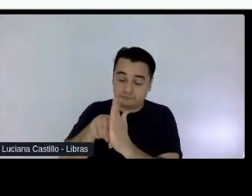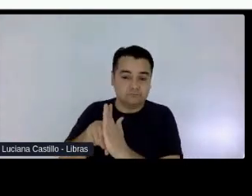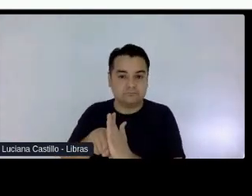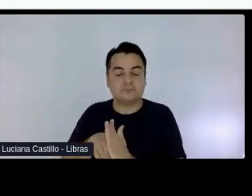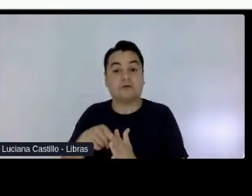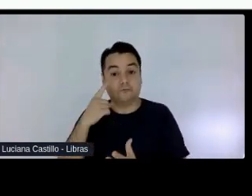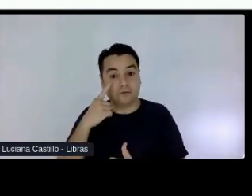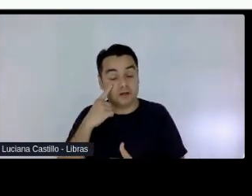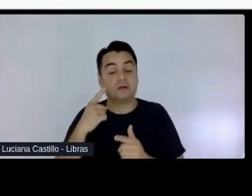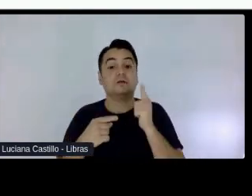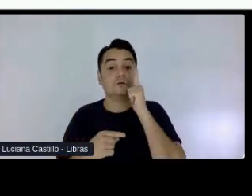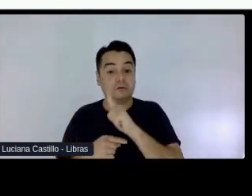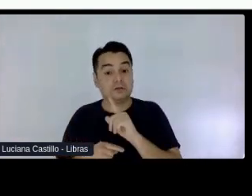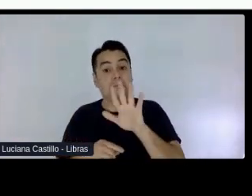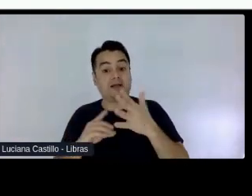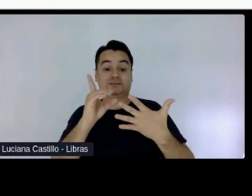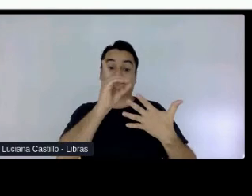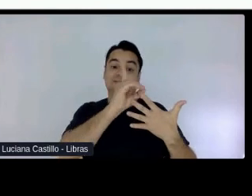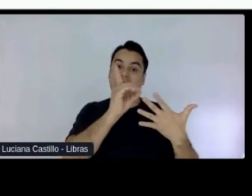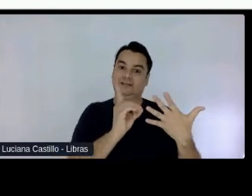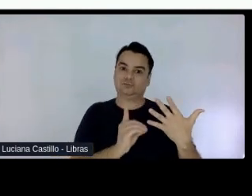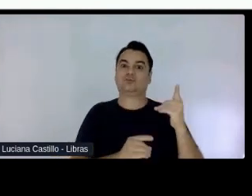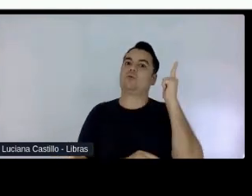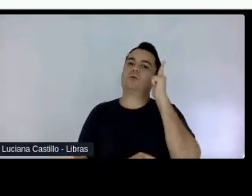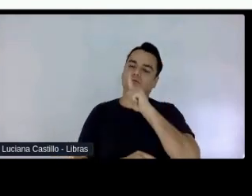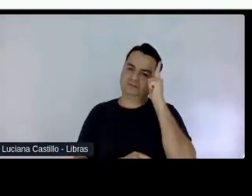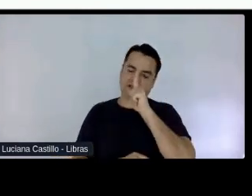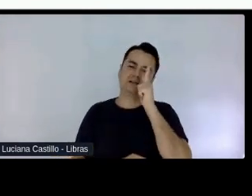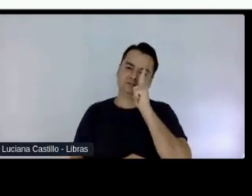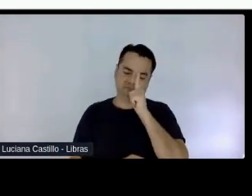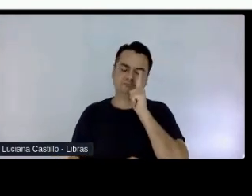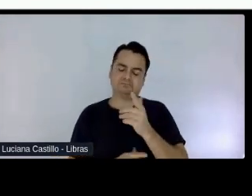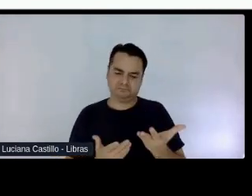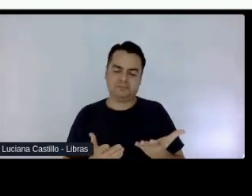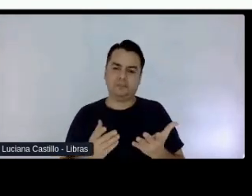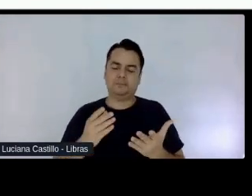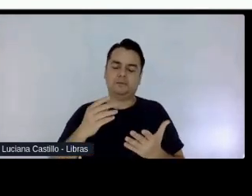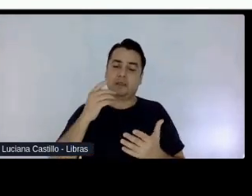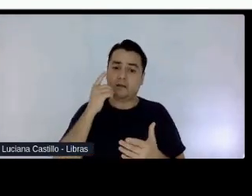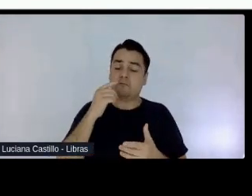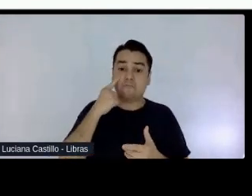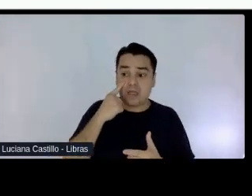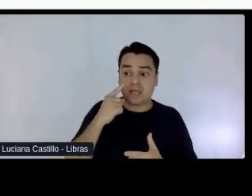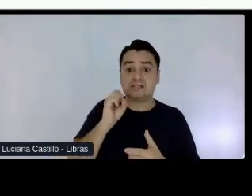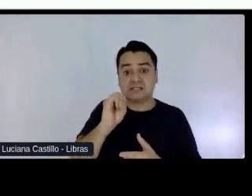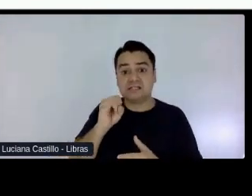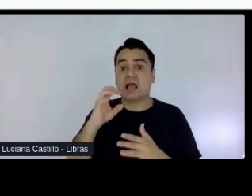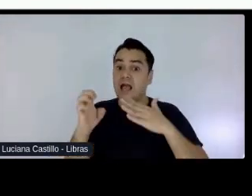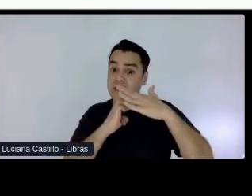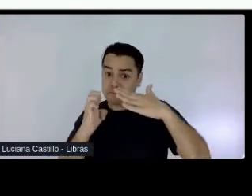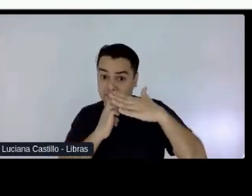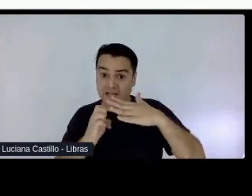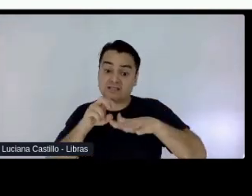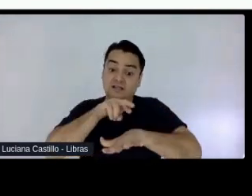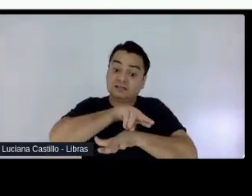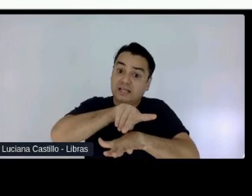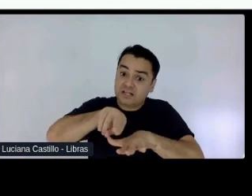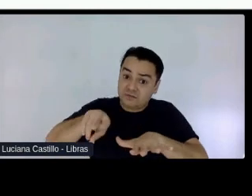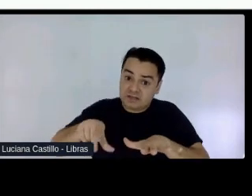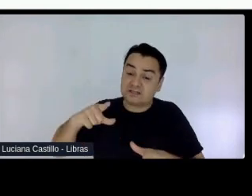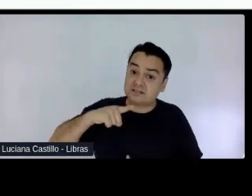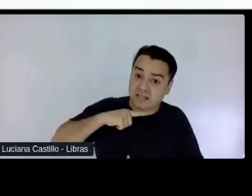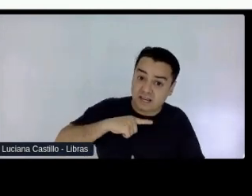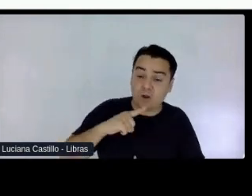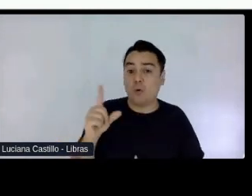esse apanhado, e graças aos dados aqui a gente consegue ter isso em questão de minutos, né? Ou até